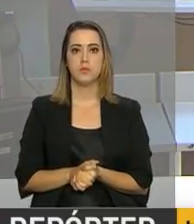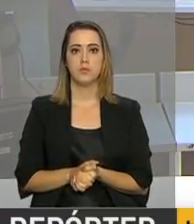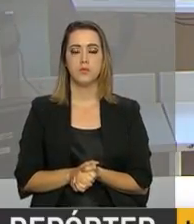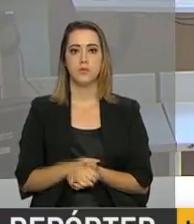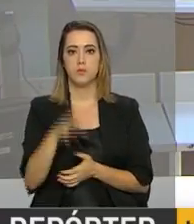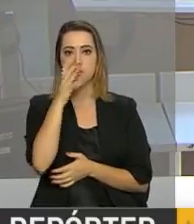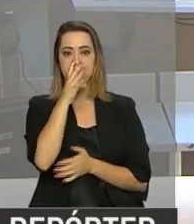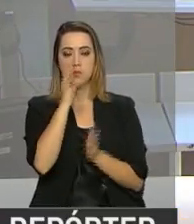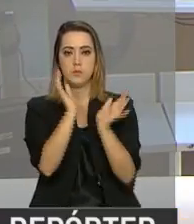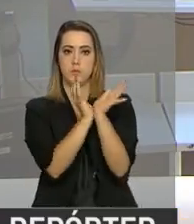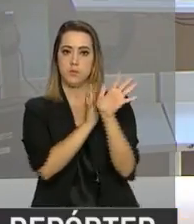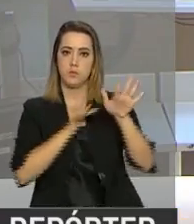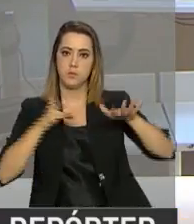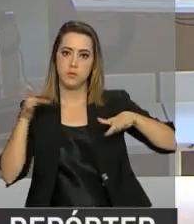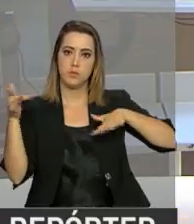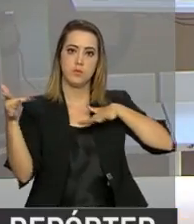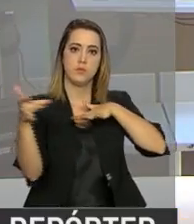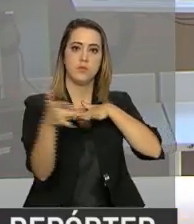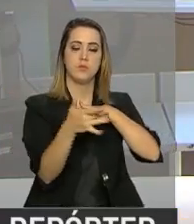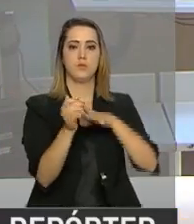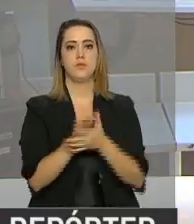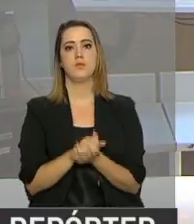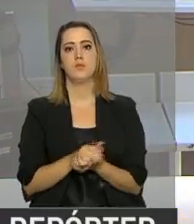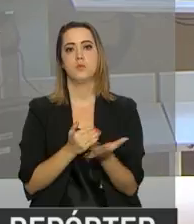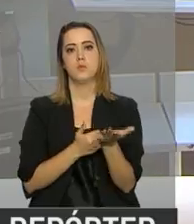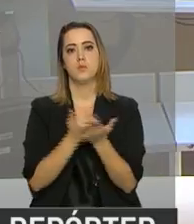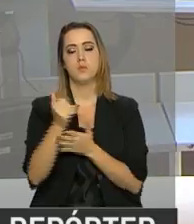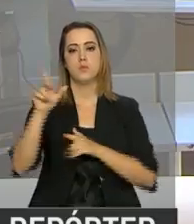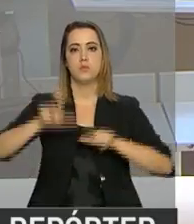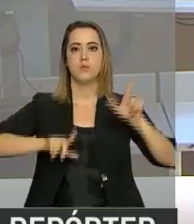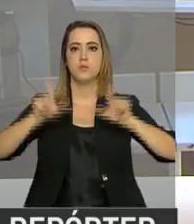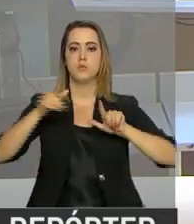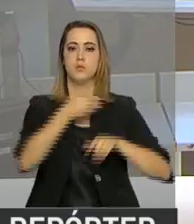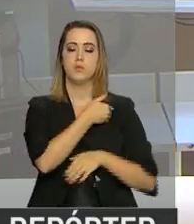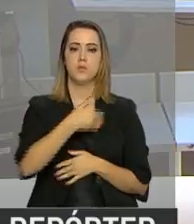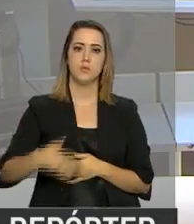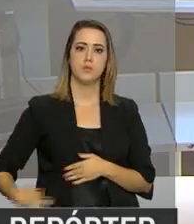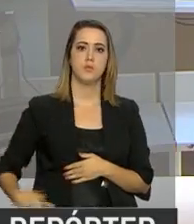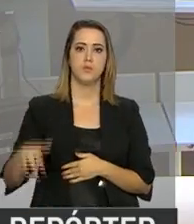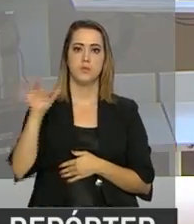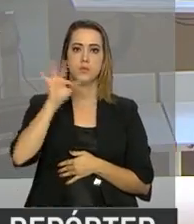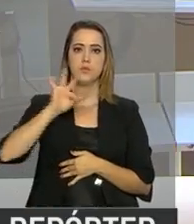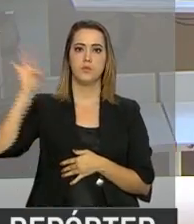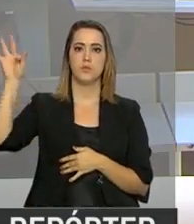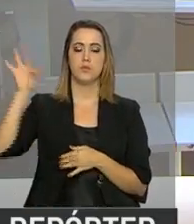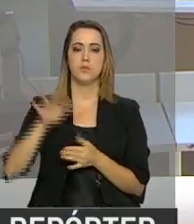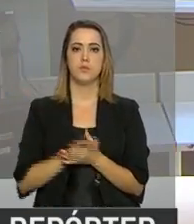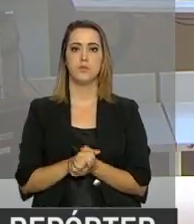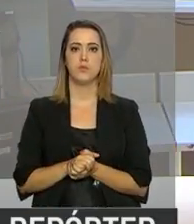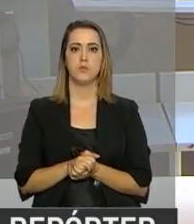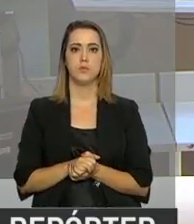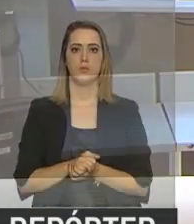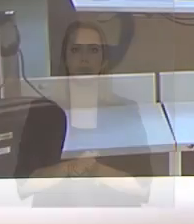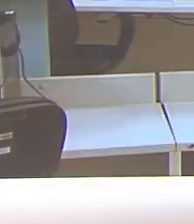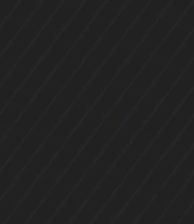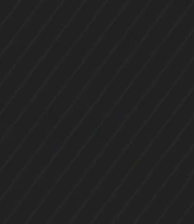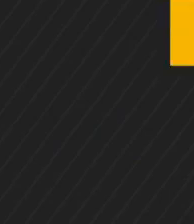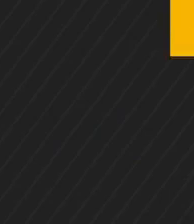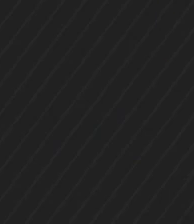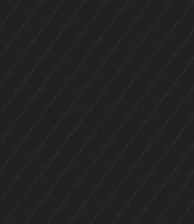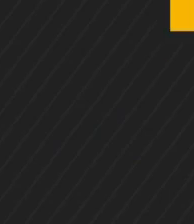NBR acompanha as novidades também pelas redes sociais e continue com a gente aqui na NBR a TV do Governo Federal